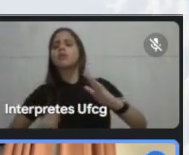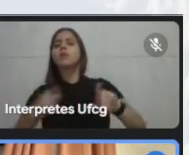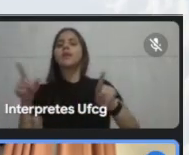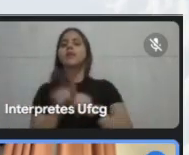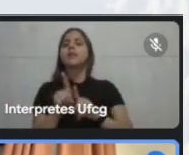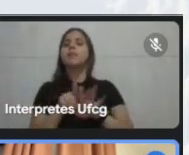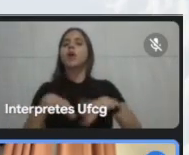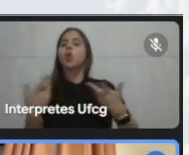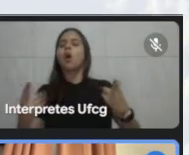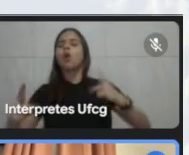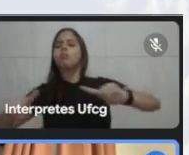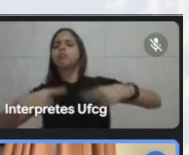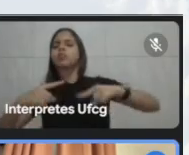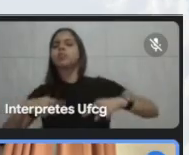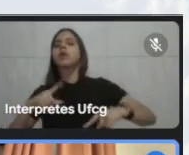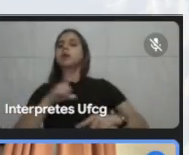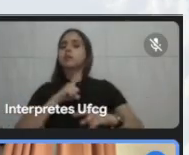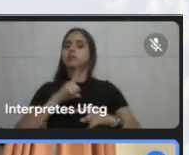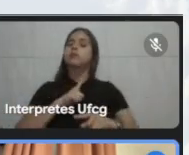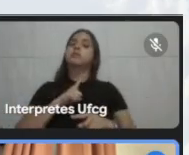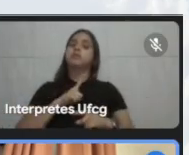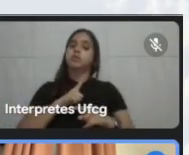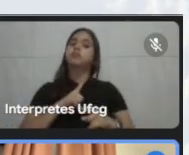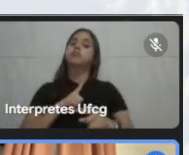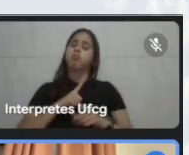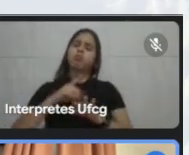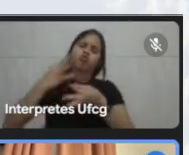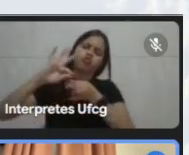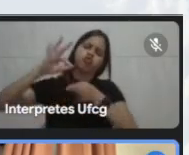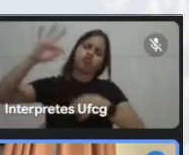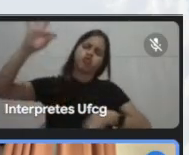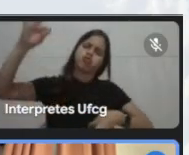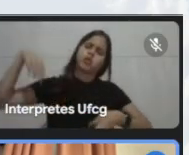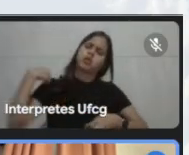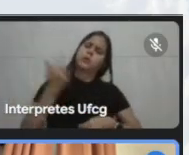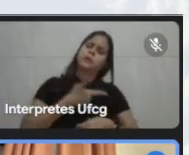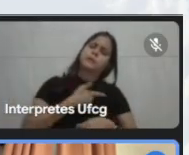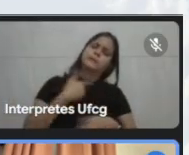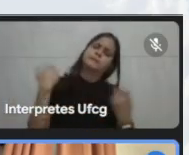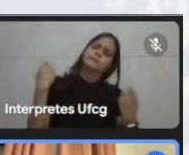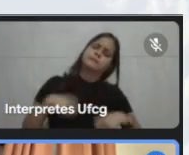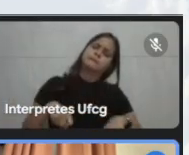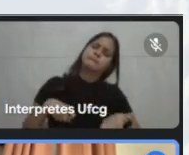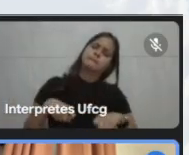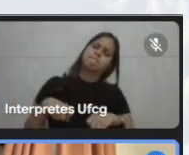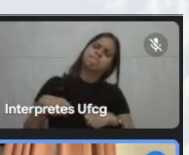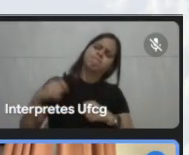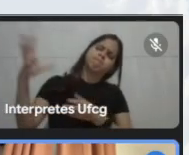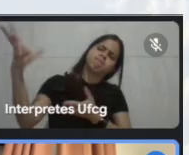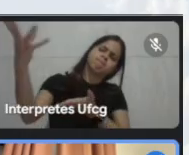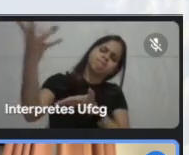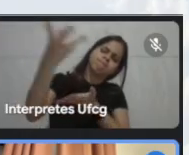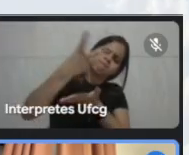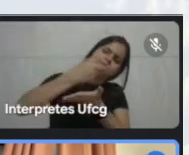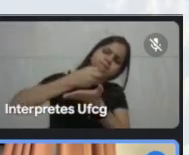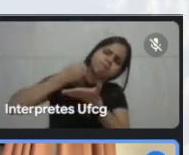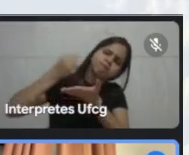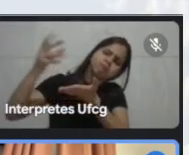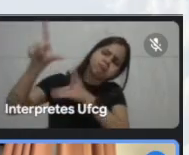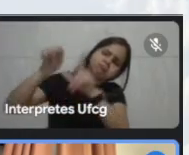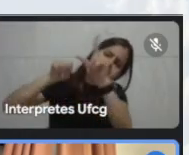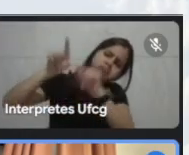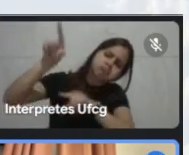bem extensa, a gente fez uma grande filtragem, assim, e colocou os pontos no mapa para ver realmente se aqueles locais